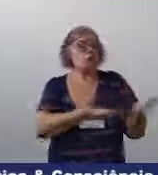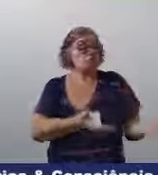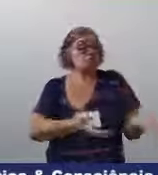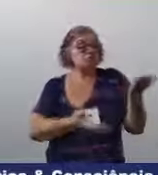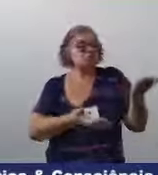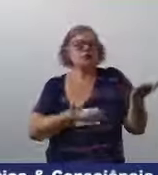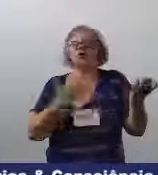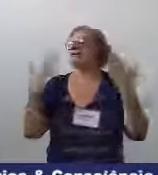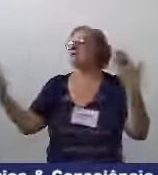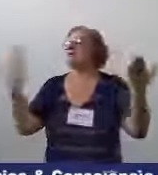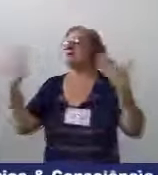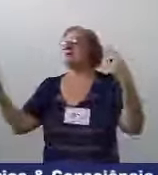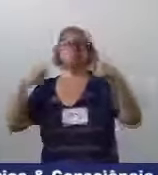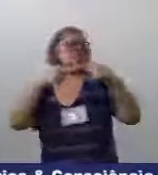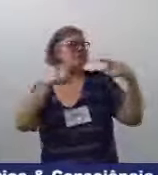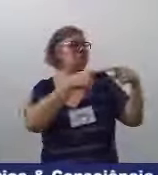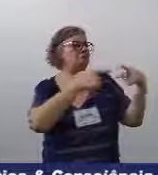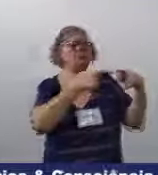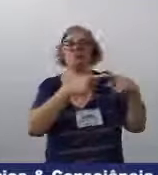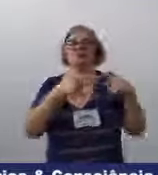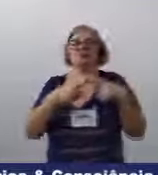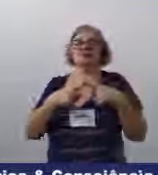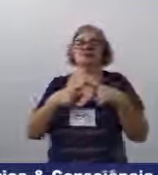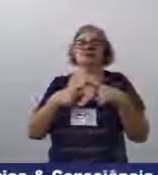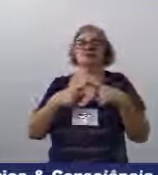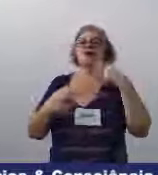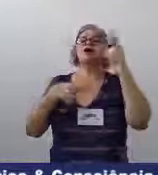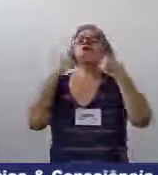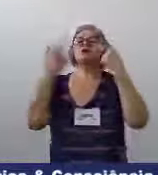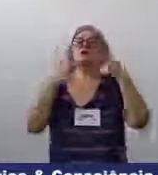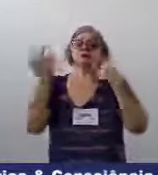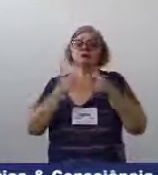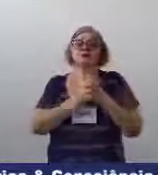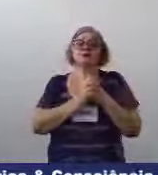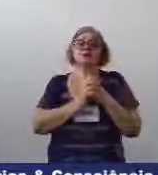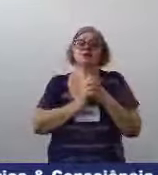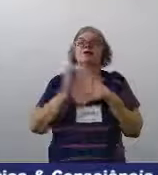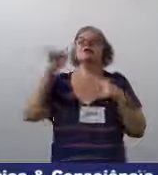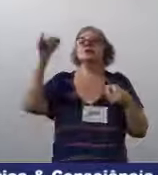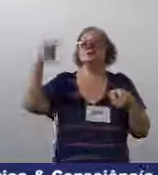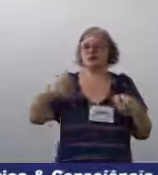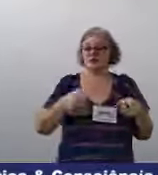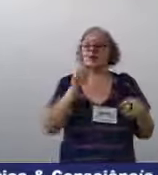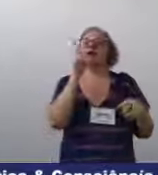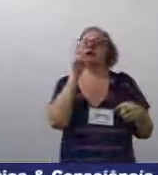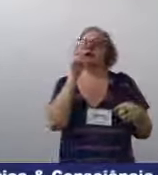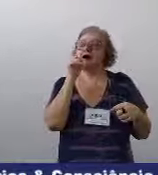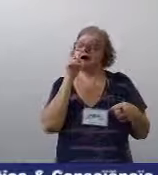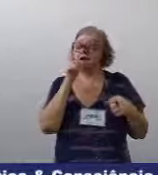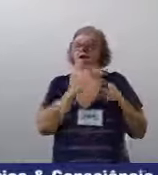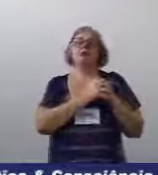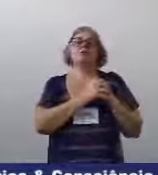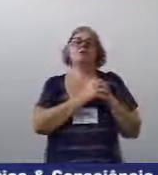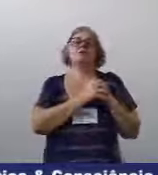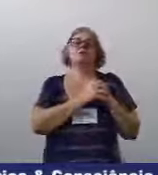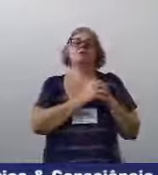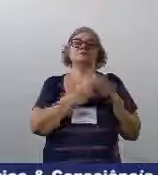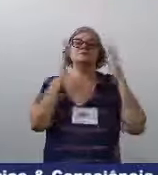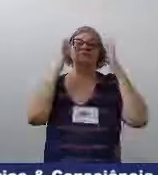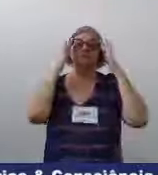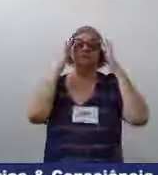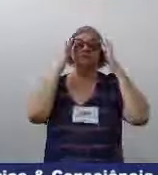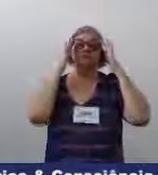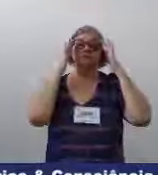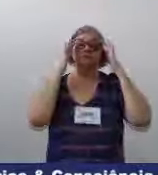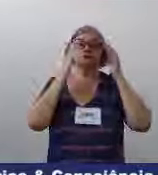maior. Mas por que isso tem a ver com a nossa sorte, com uma programação a nosso favor? Se a água se comportasse